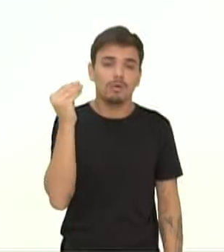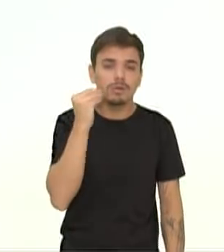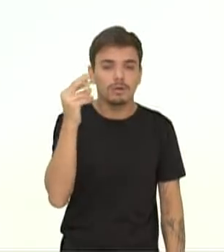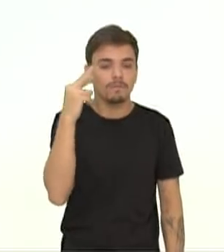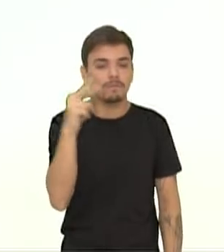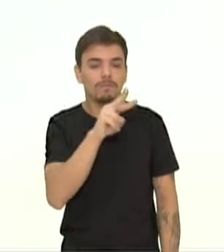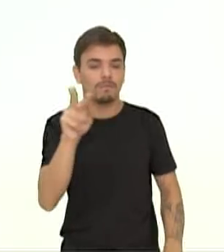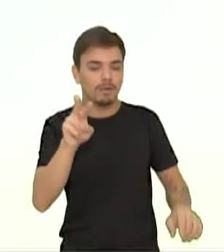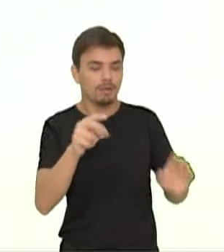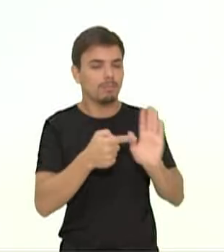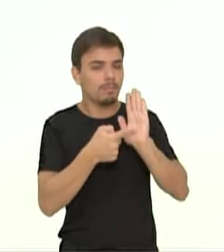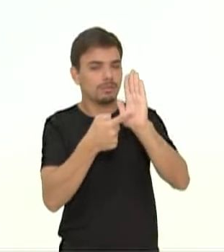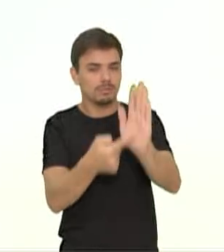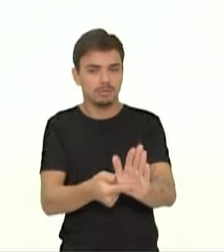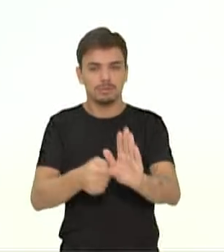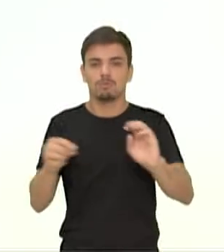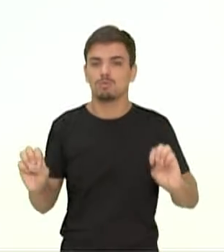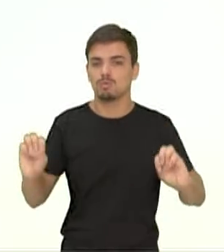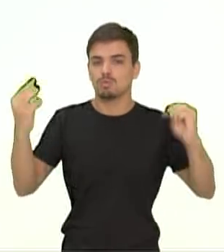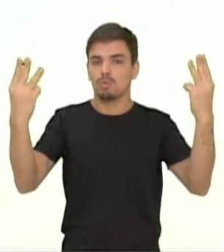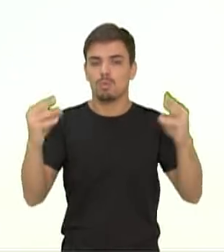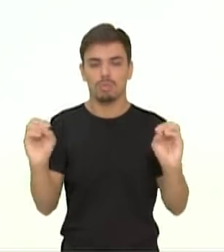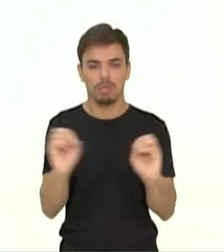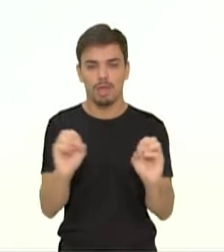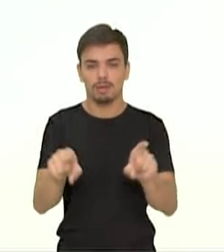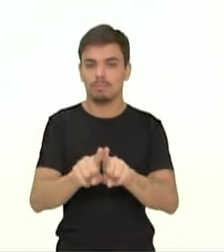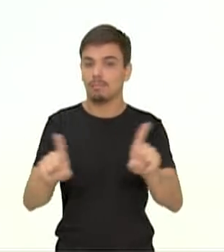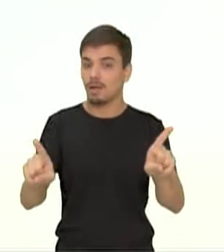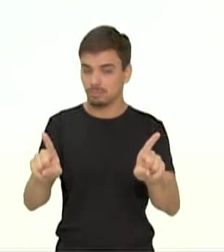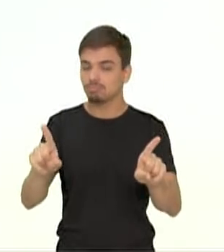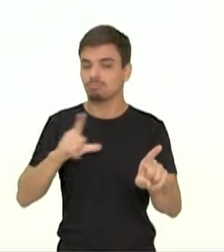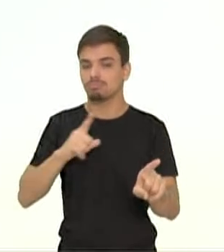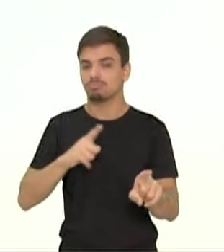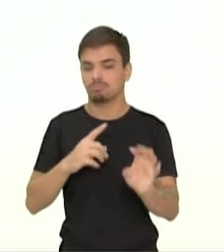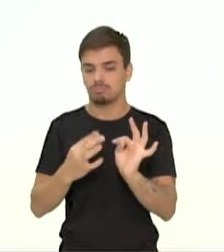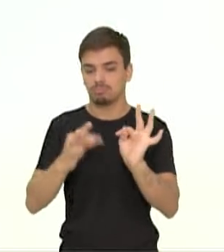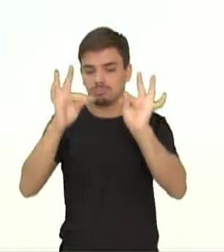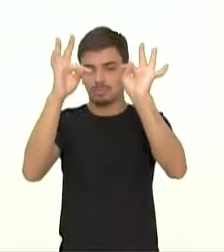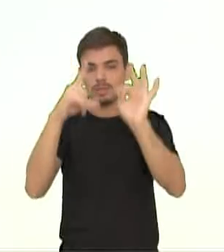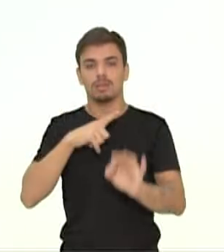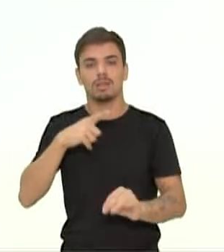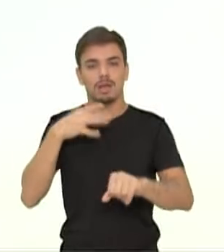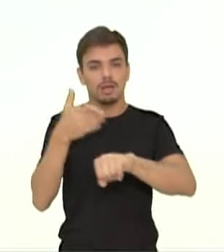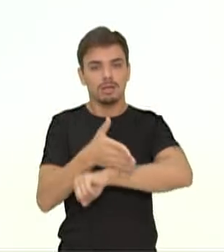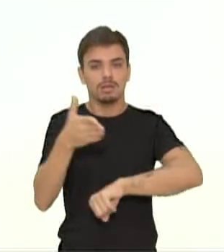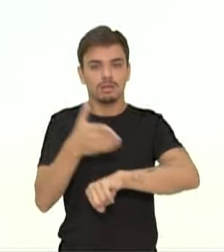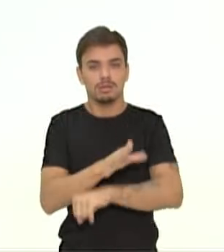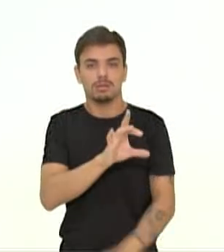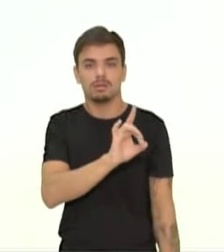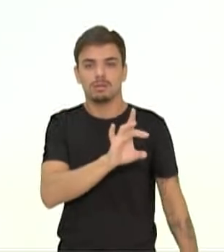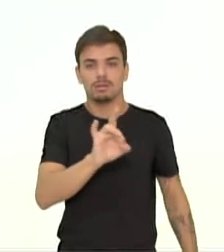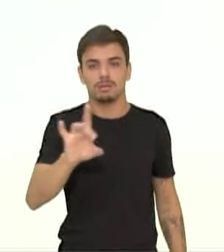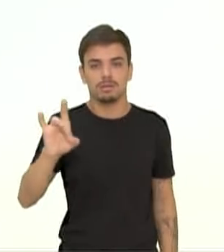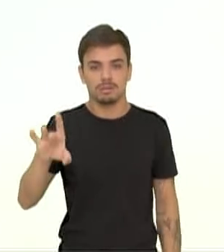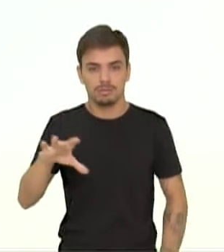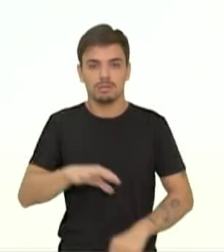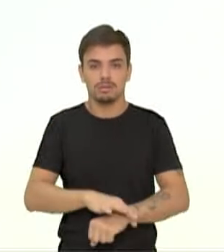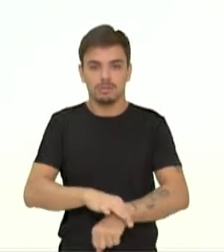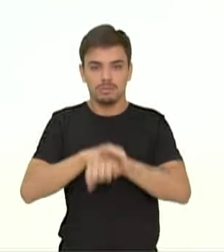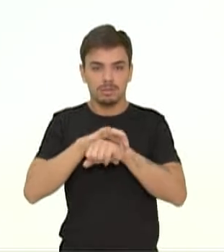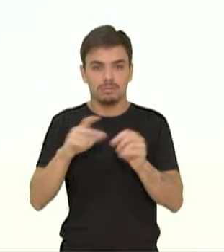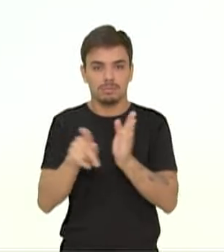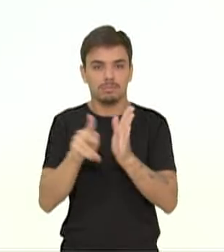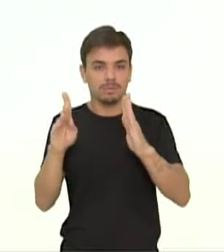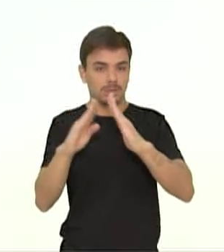nenhuma apresentação, nenhum show, mas com a tecnologia a gente consegue ter acesso, cada um aí, na segurança da sua